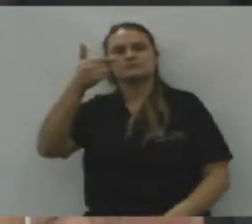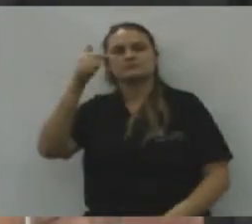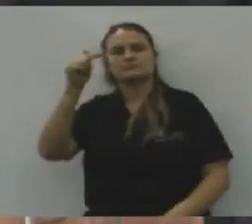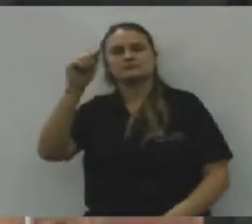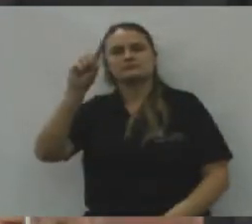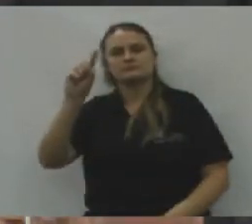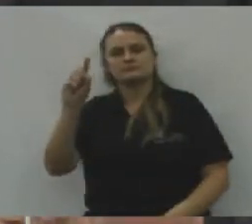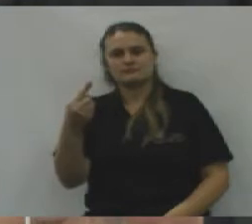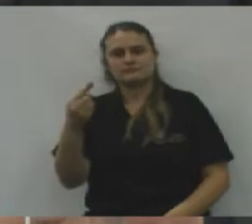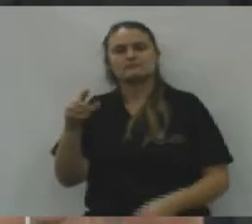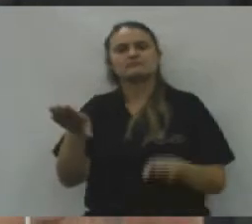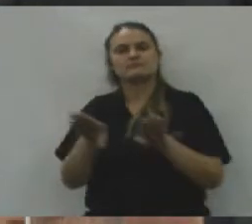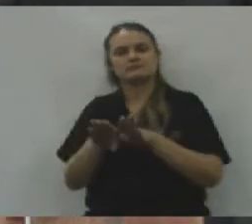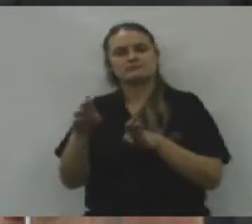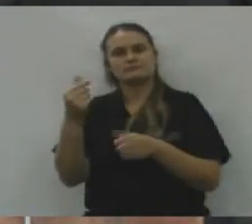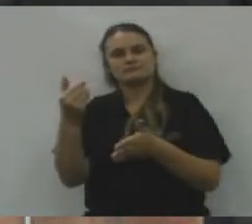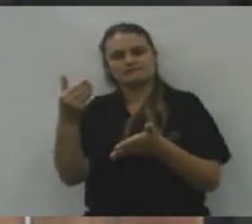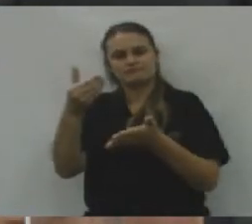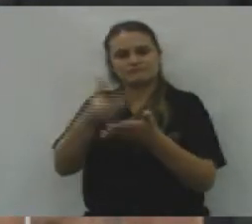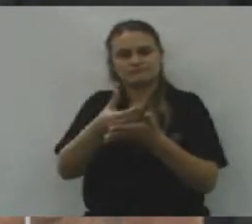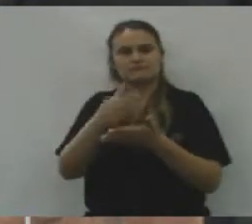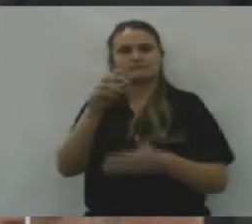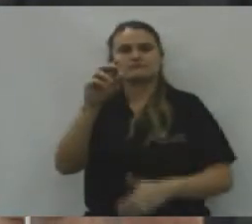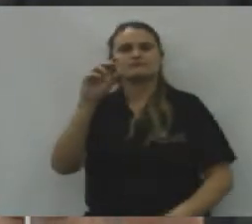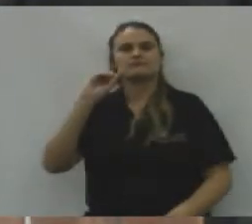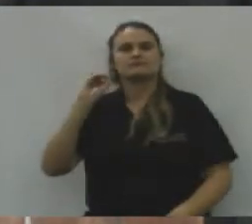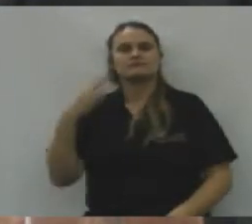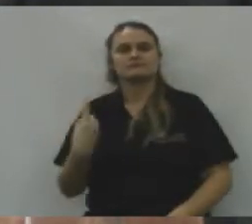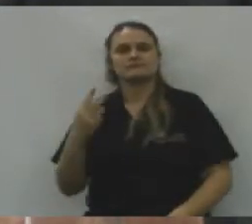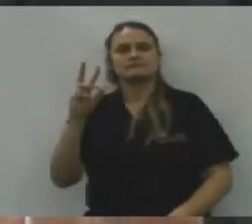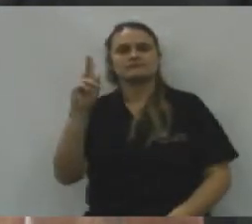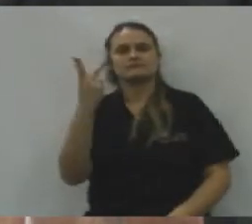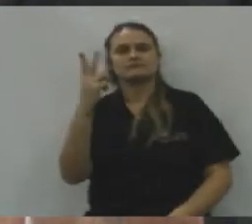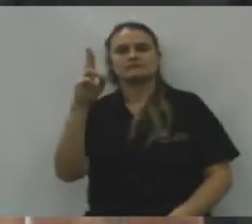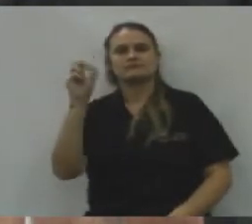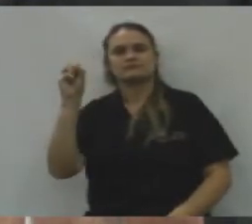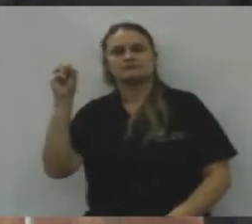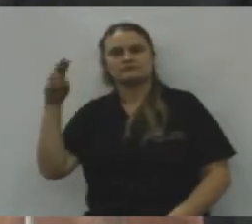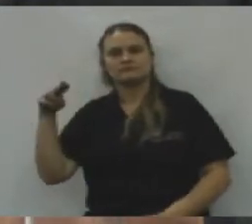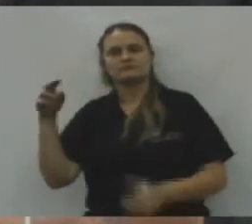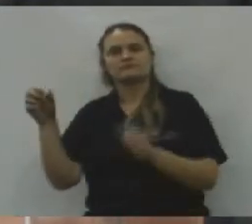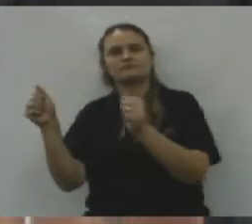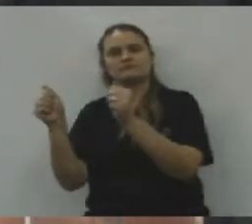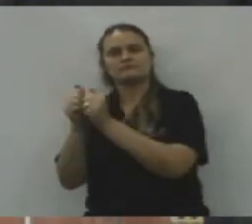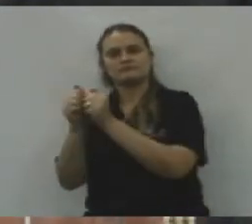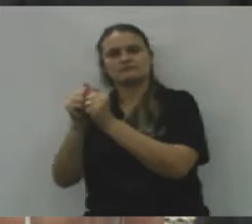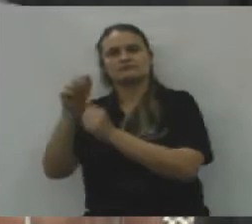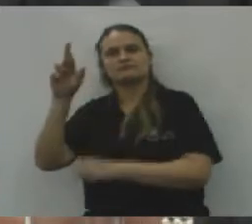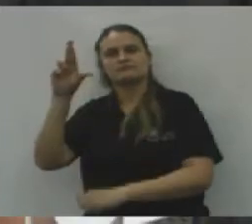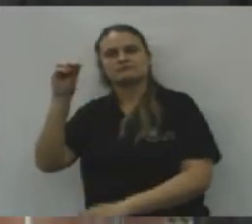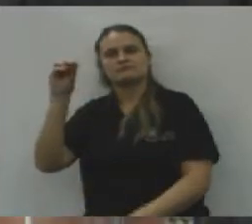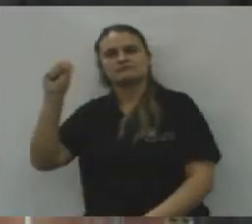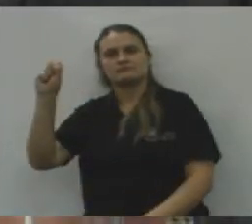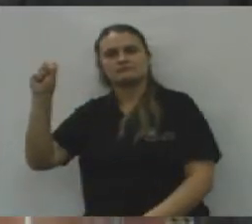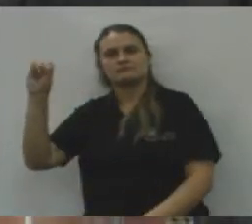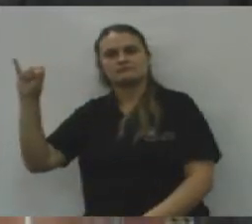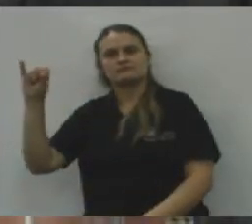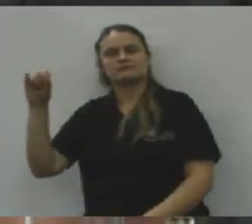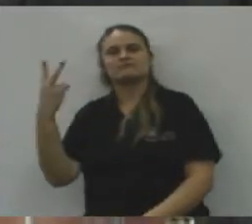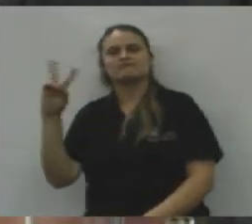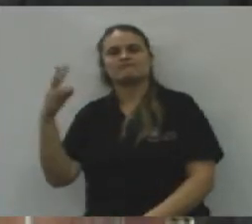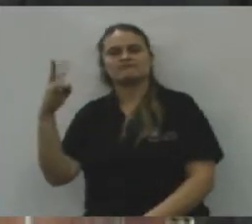R$ 417 mil, verba também do deputado Ussin e também do Valdir Rossoni,